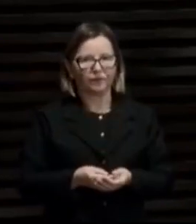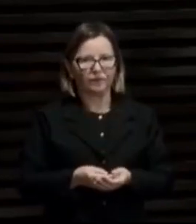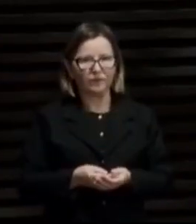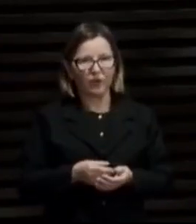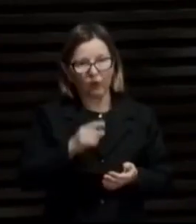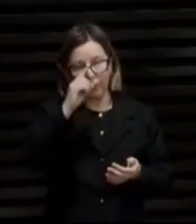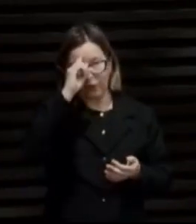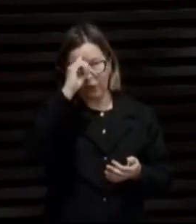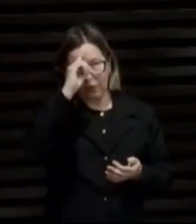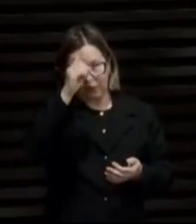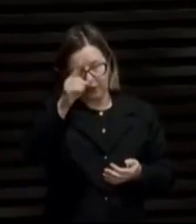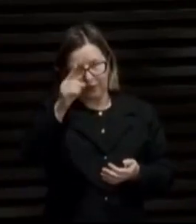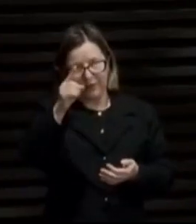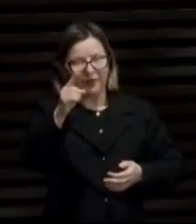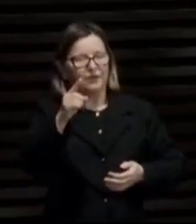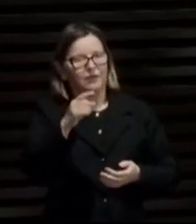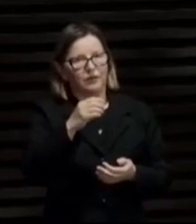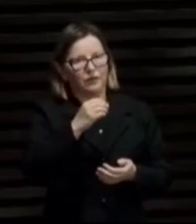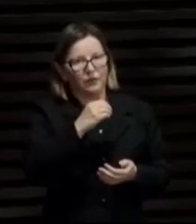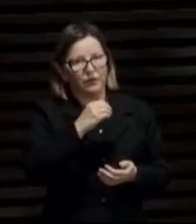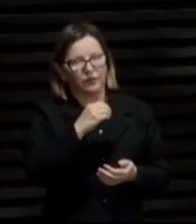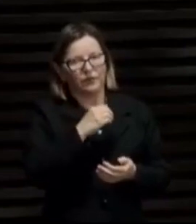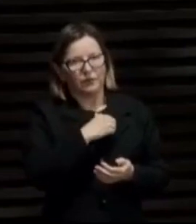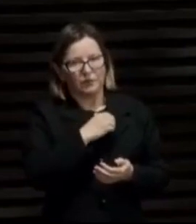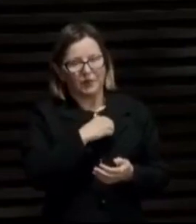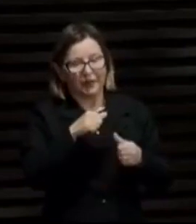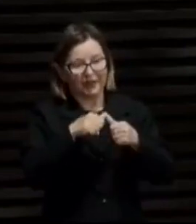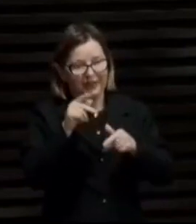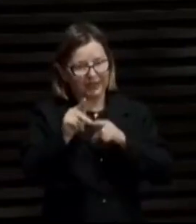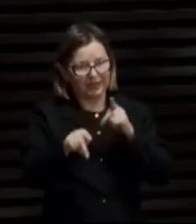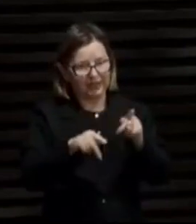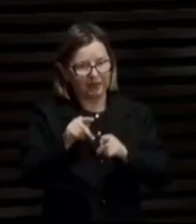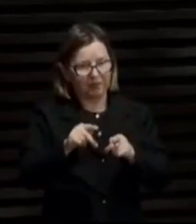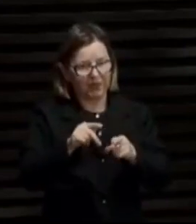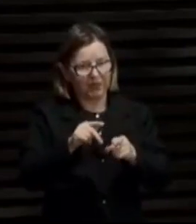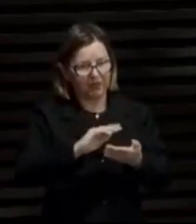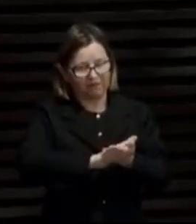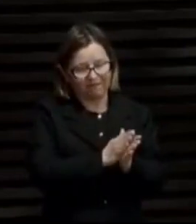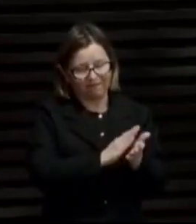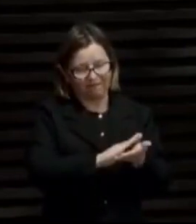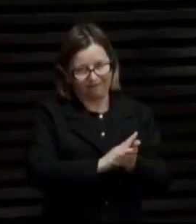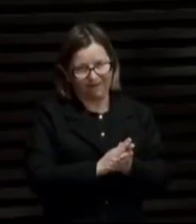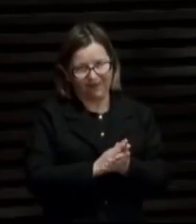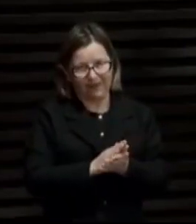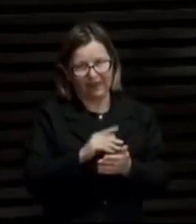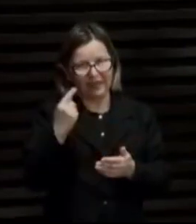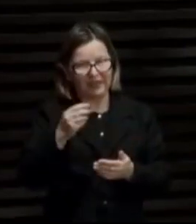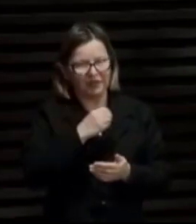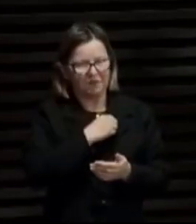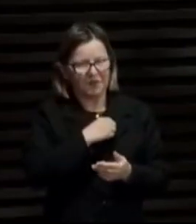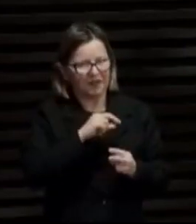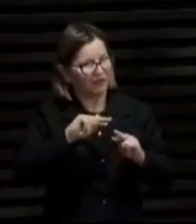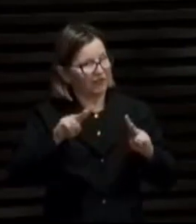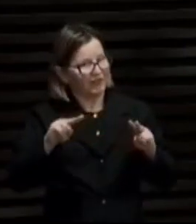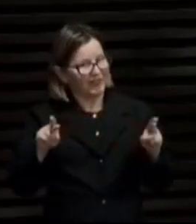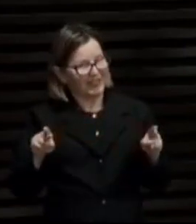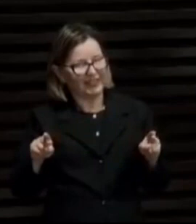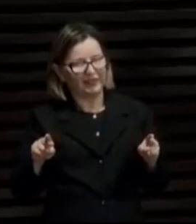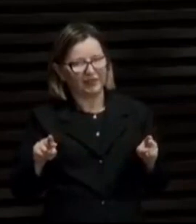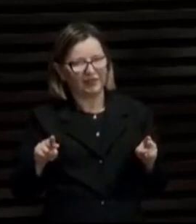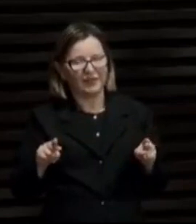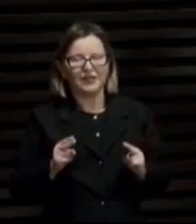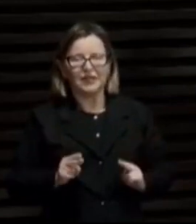corpo do pecado é neles destruído, e as suas várias concupiscências são mais